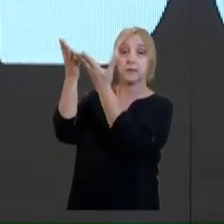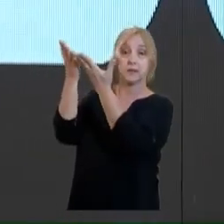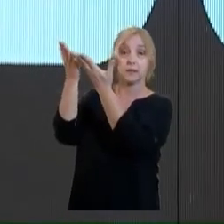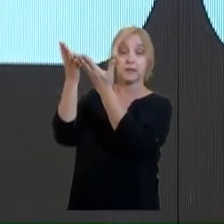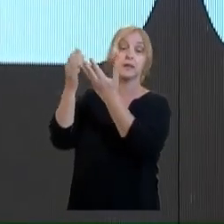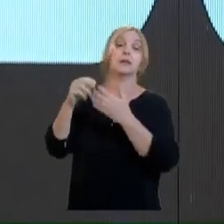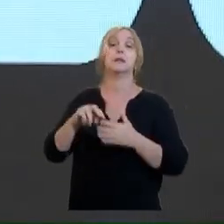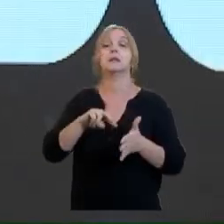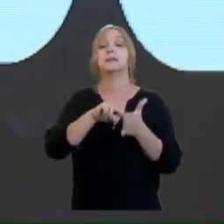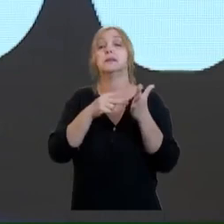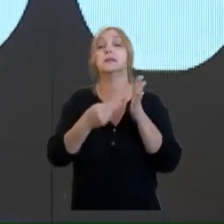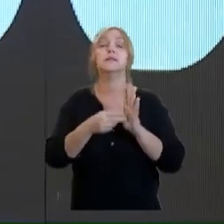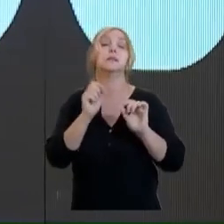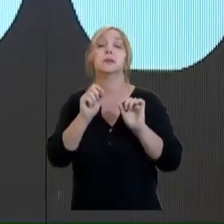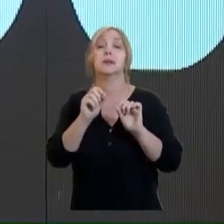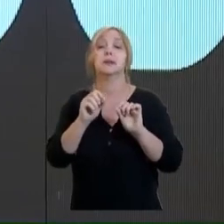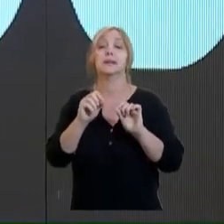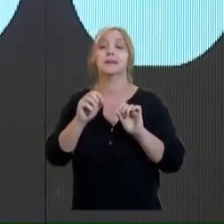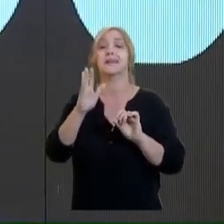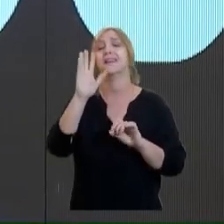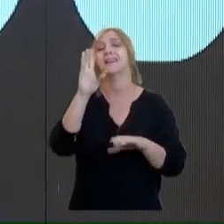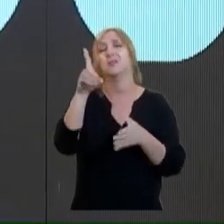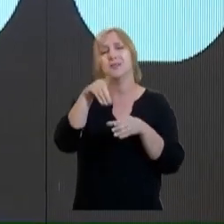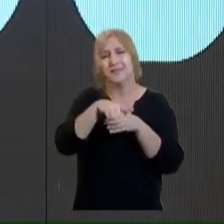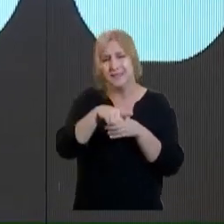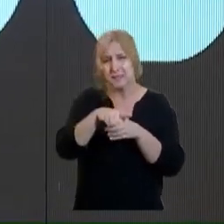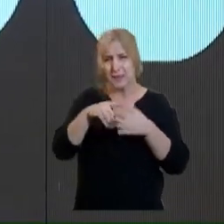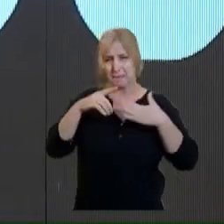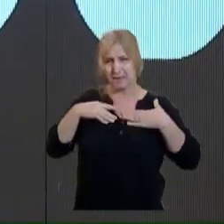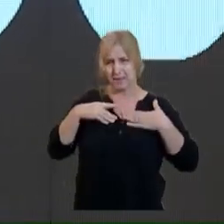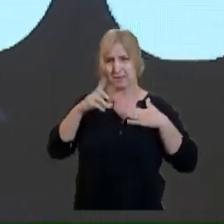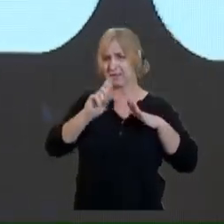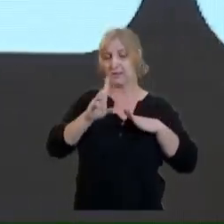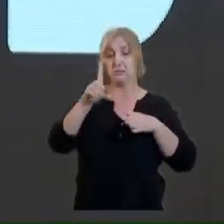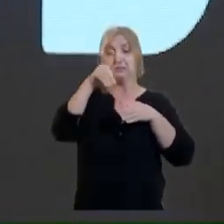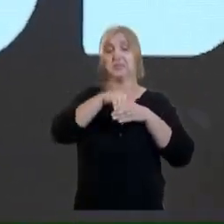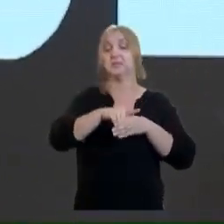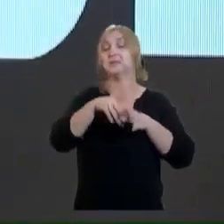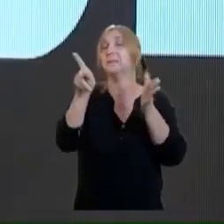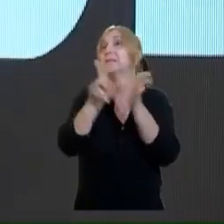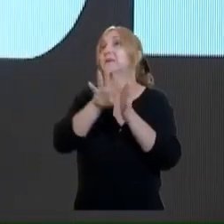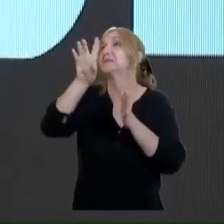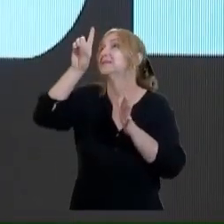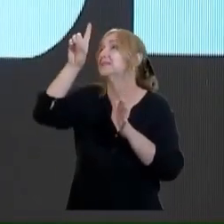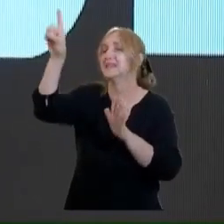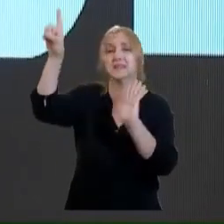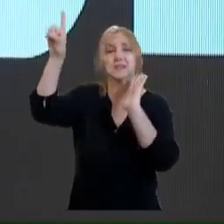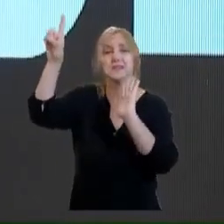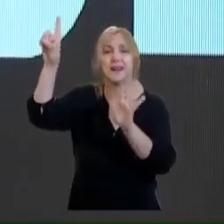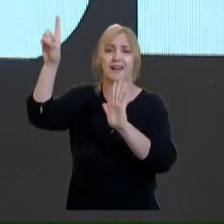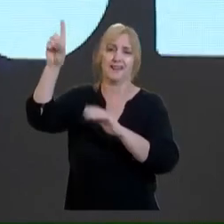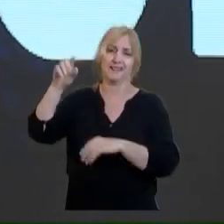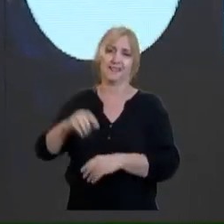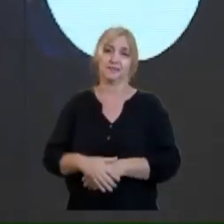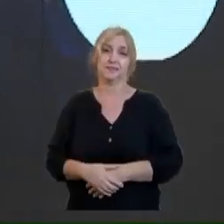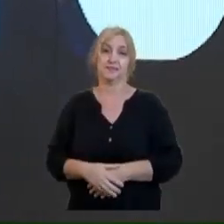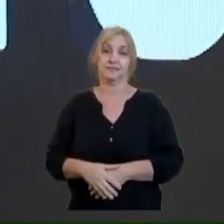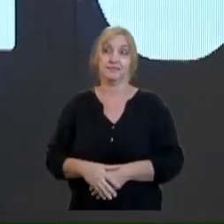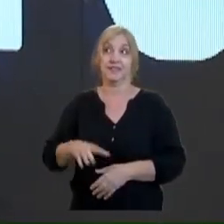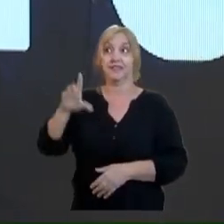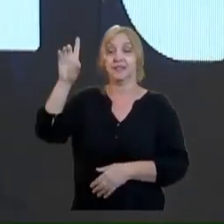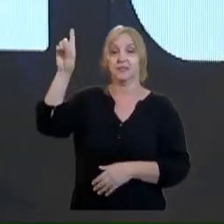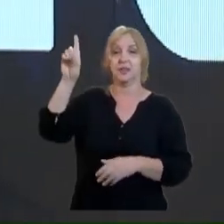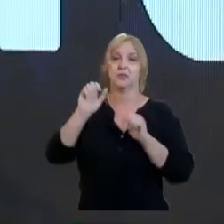você está entregando a Ele o que é dEle já. A grande diferença é essa. Ele disse, eu abençoo os que